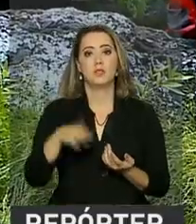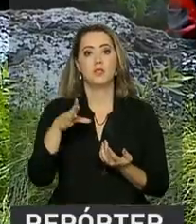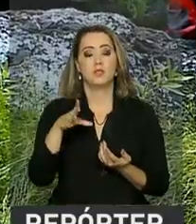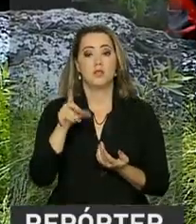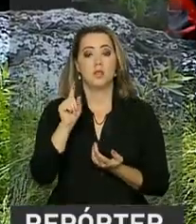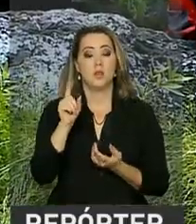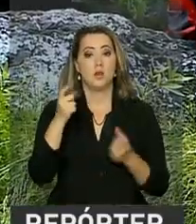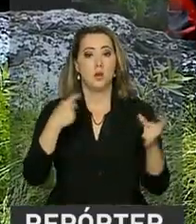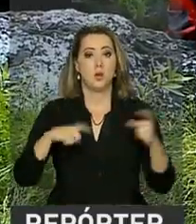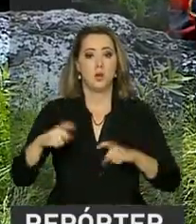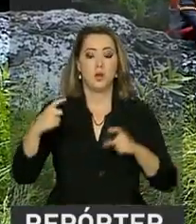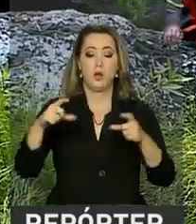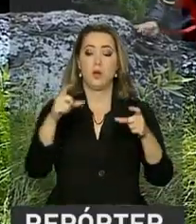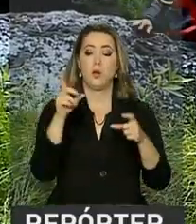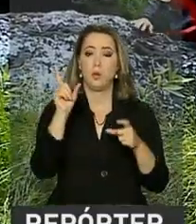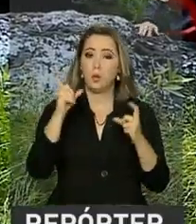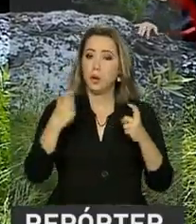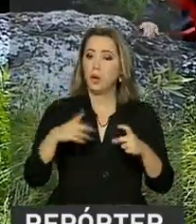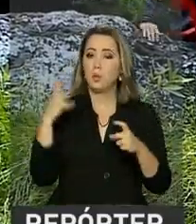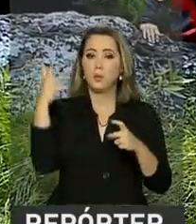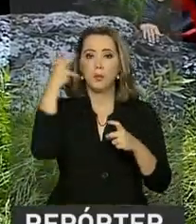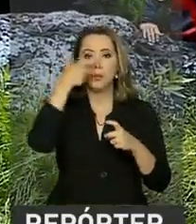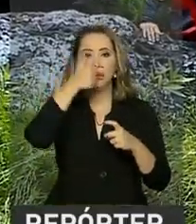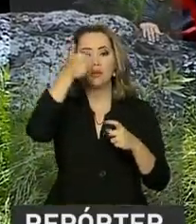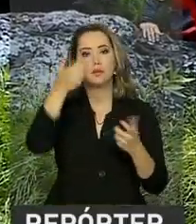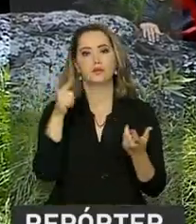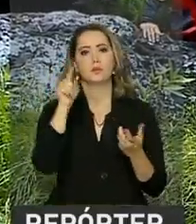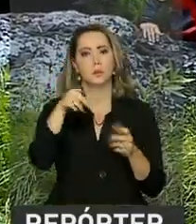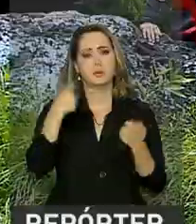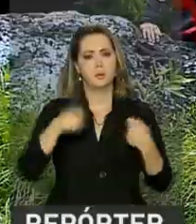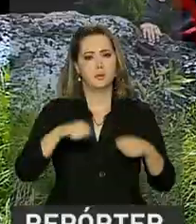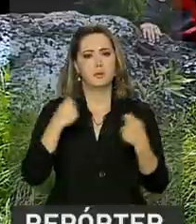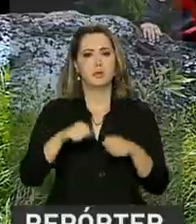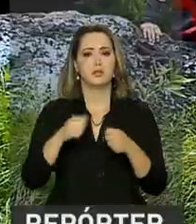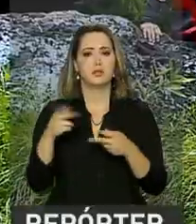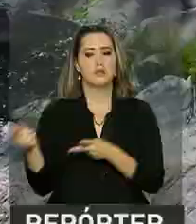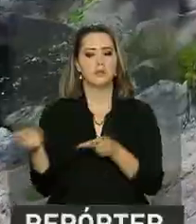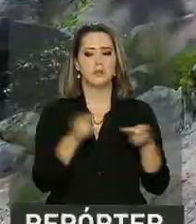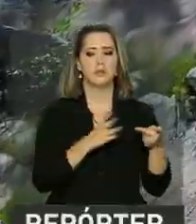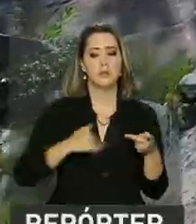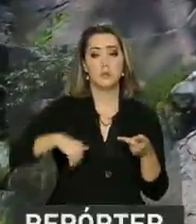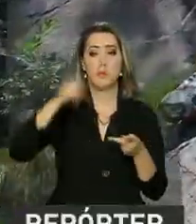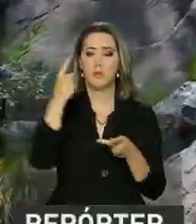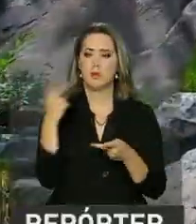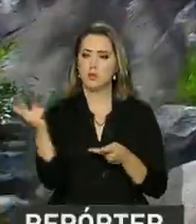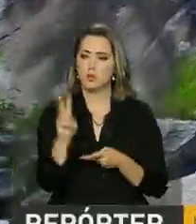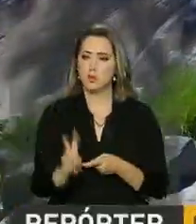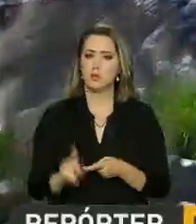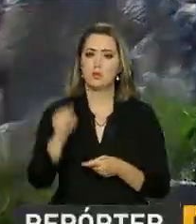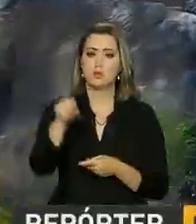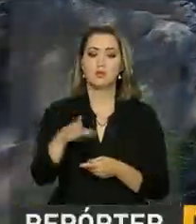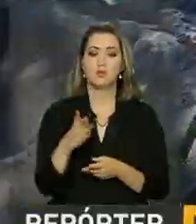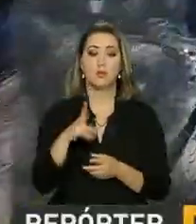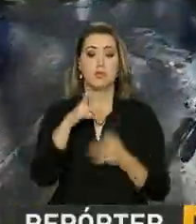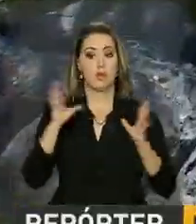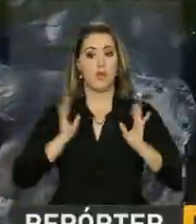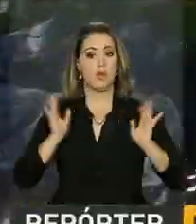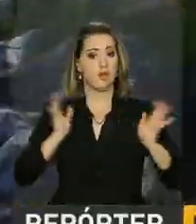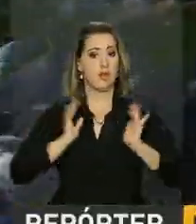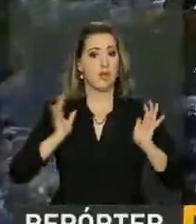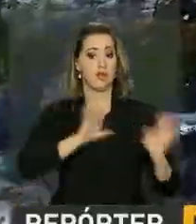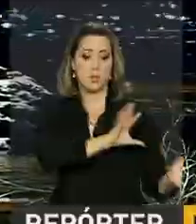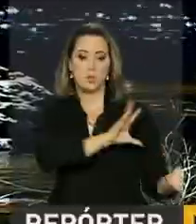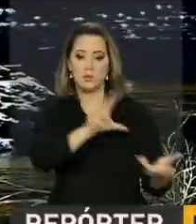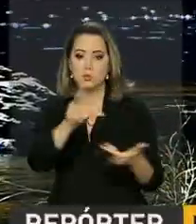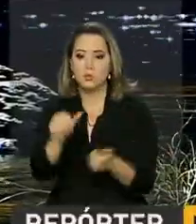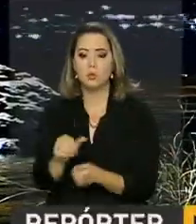aqui muito bonito que merece ser visitado mais de uma vez o parque nacional é Patrimônio natural mundial da